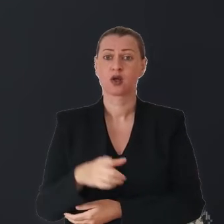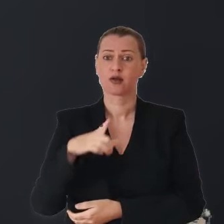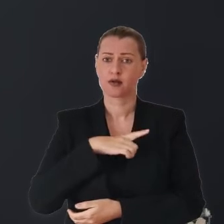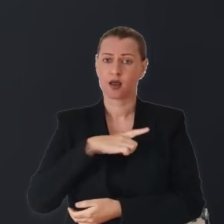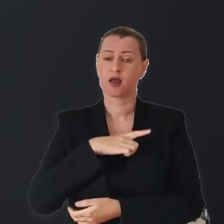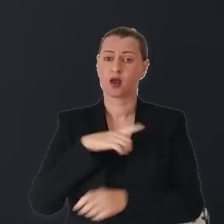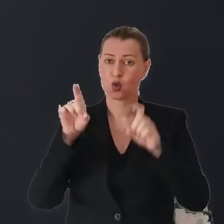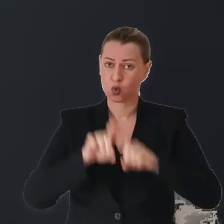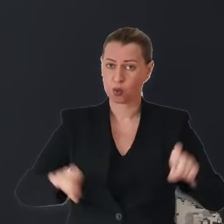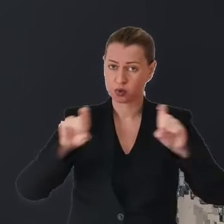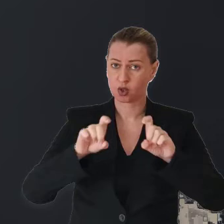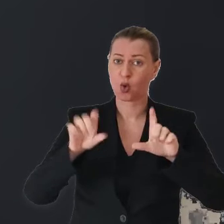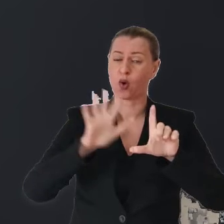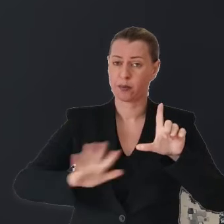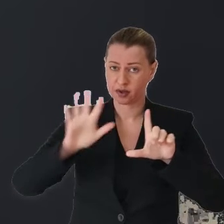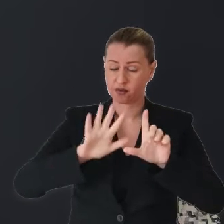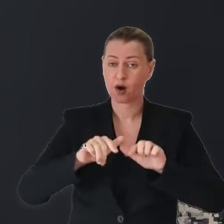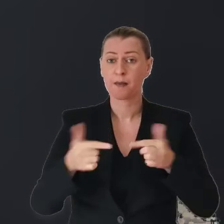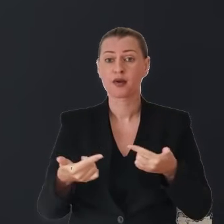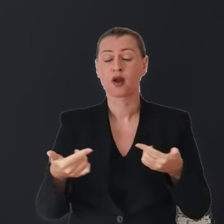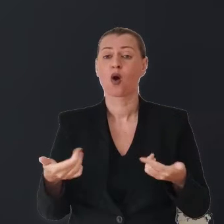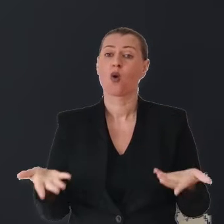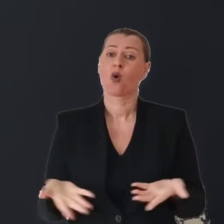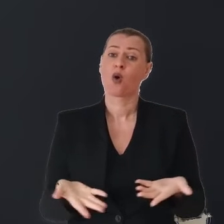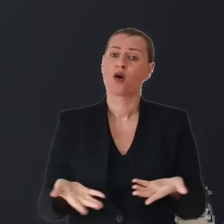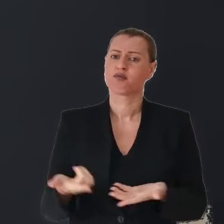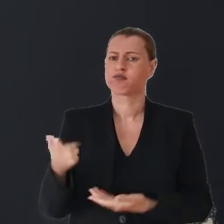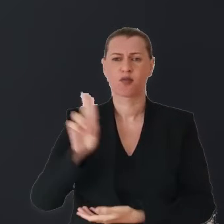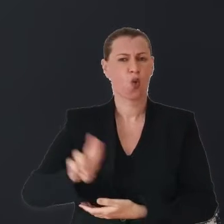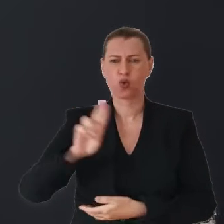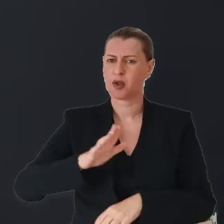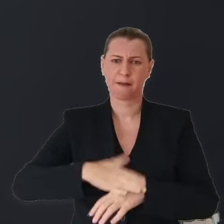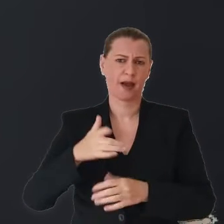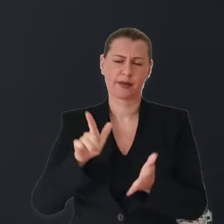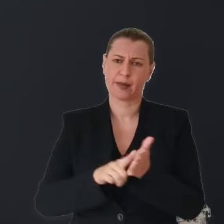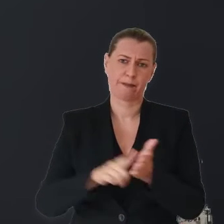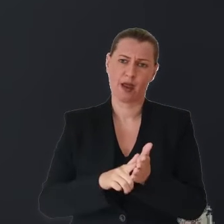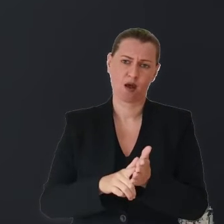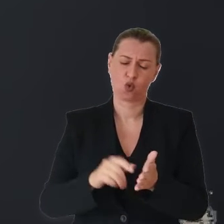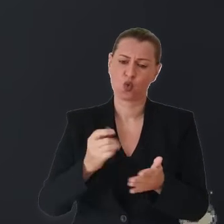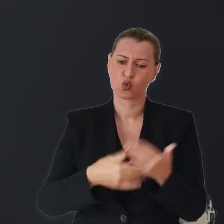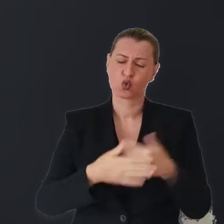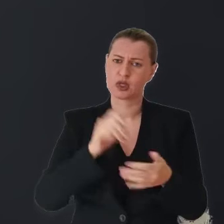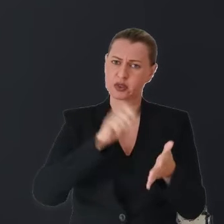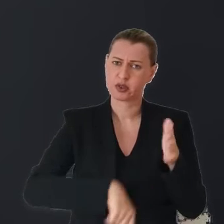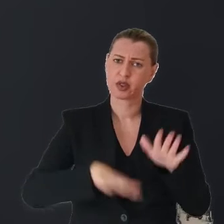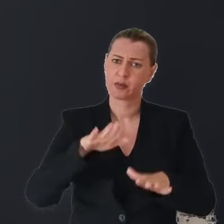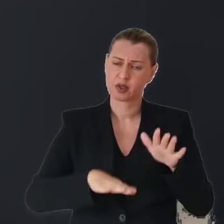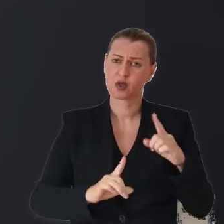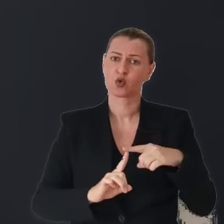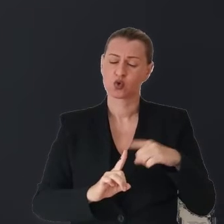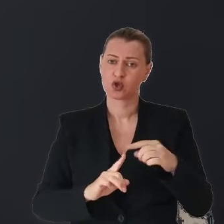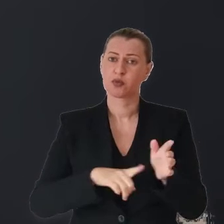digitalizado, tudo plataformas, Então, a gente também nem usa mais papel há muito tempo, apesar que todas as assinaturas, dependendo dos tipos